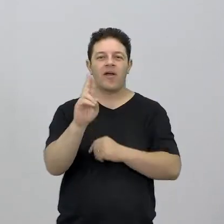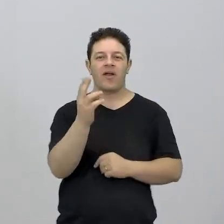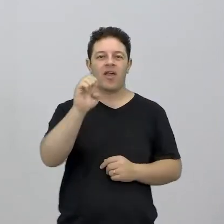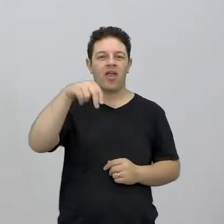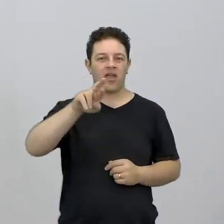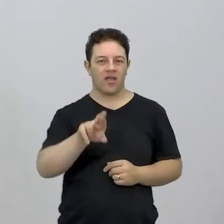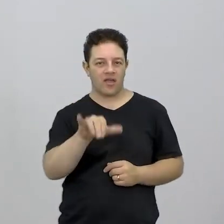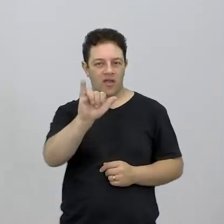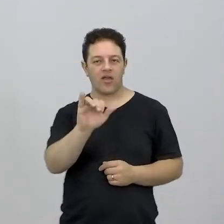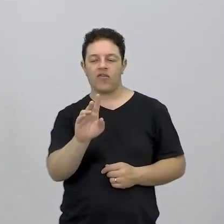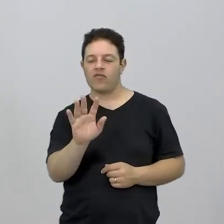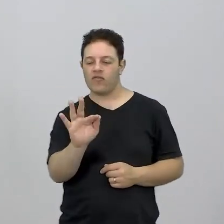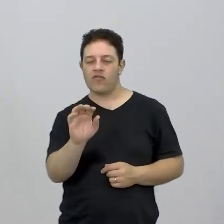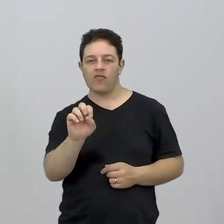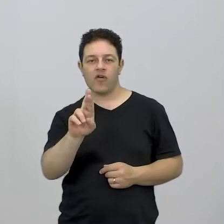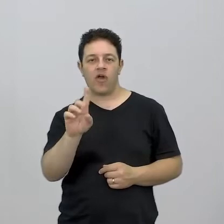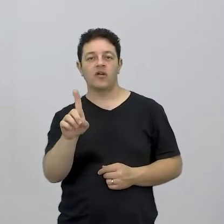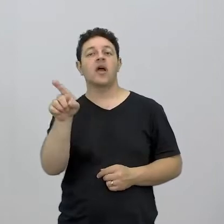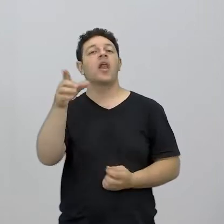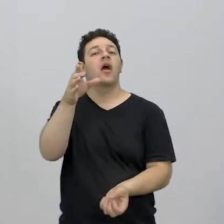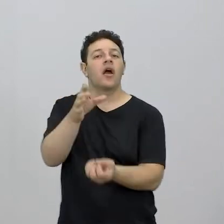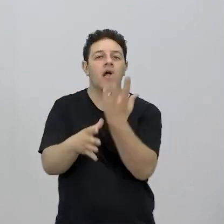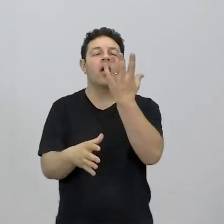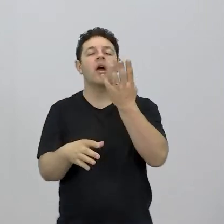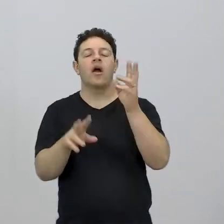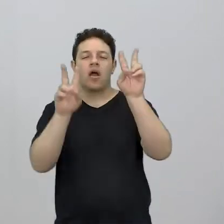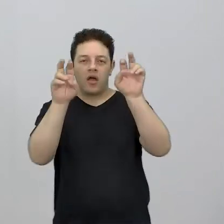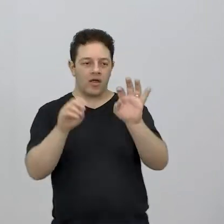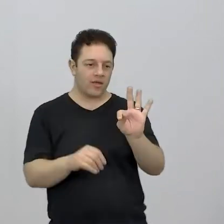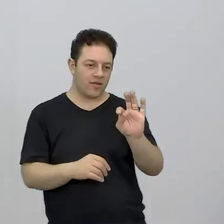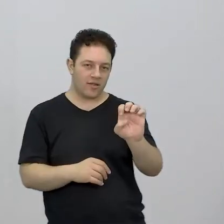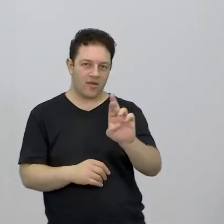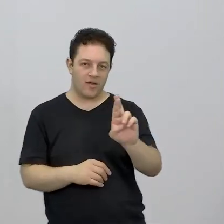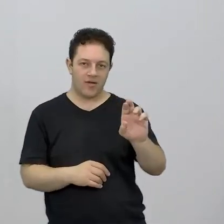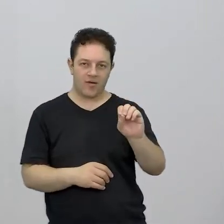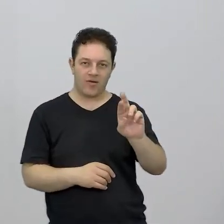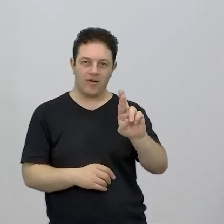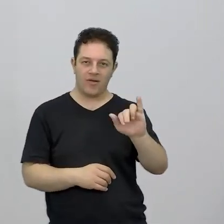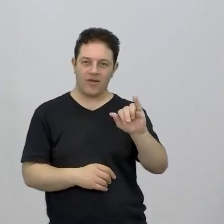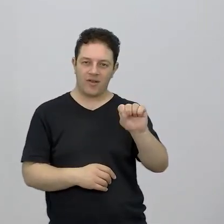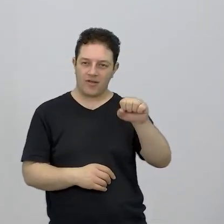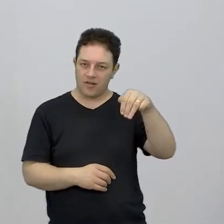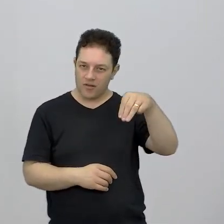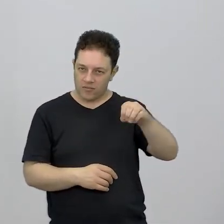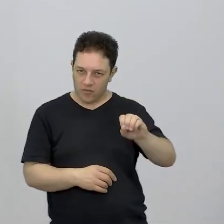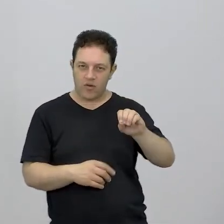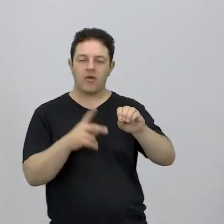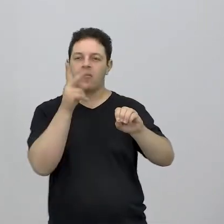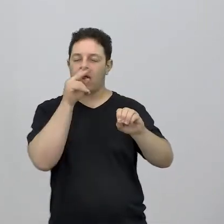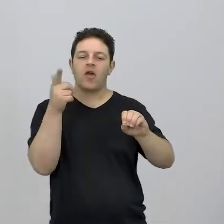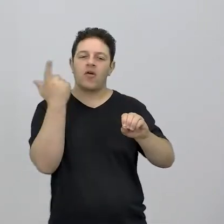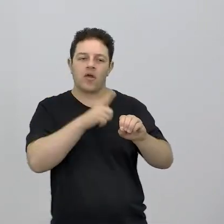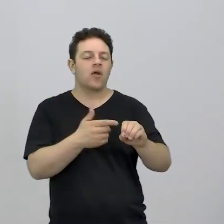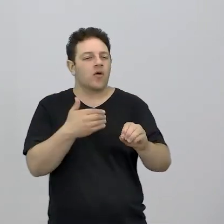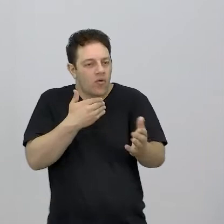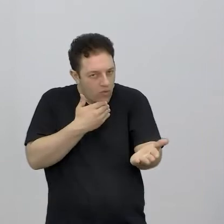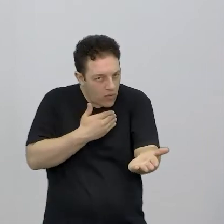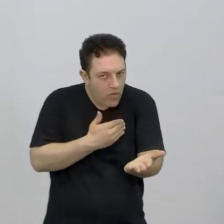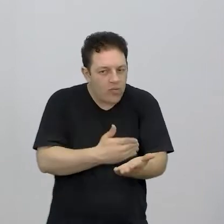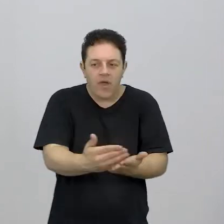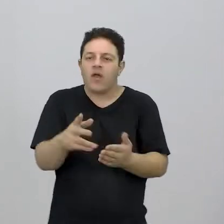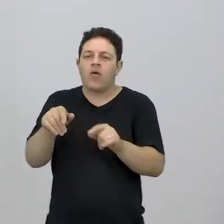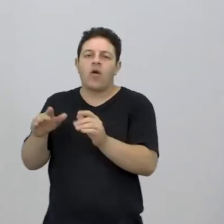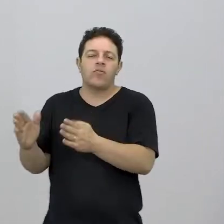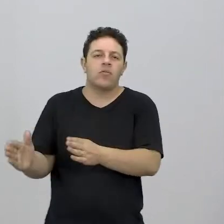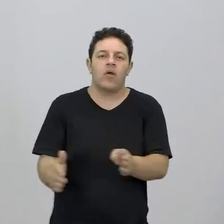que adotou essa ideia do Taylorismo, mas também incluiu um processo mesmo, uma esteira de produção,